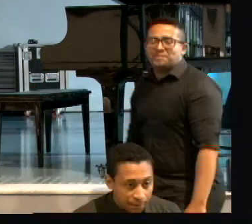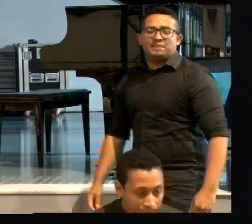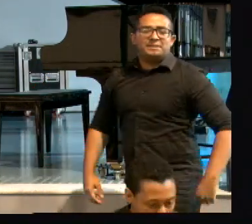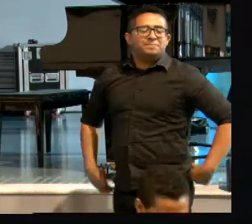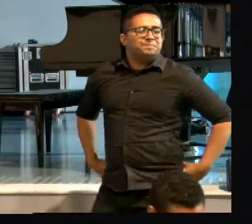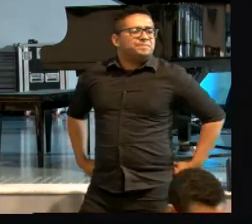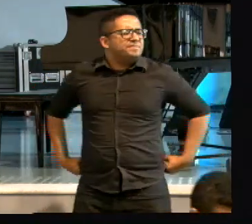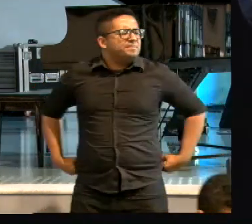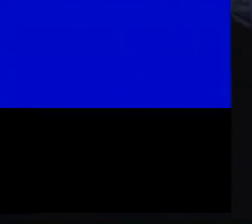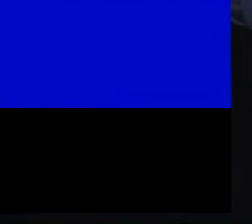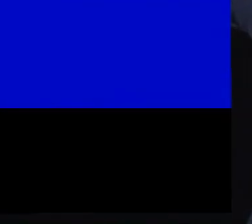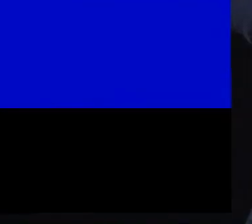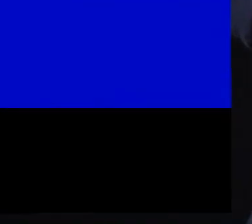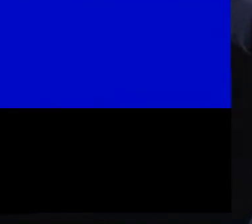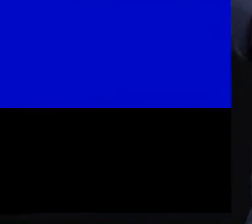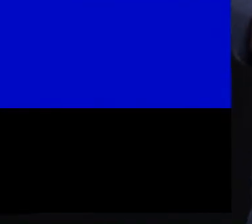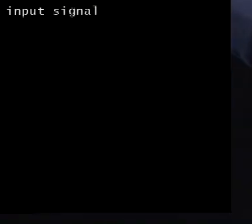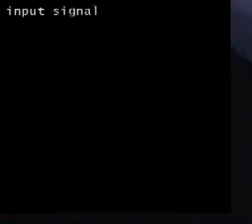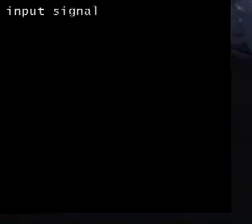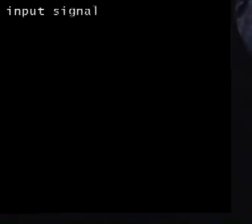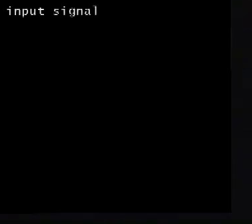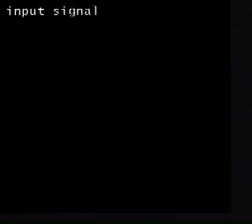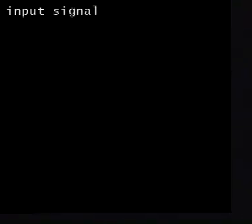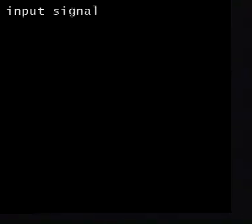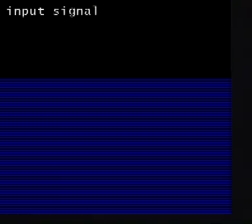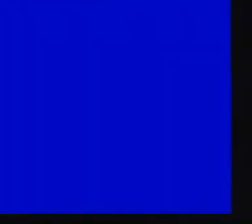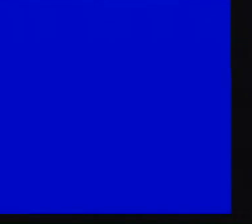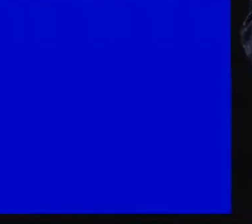Quero que você fique em pé para parecer que está acabando.